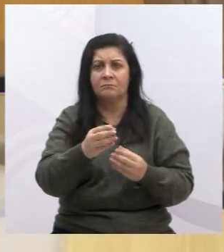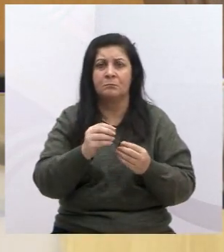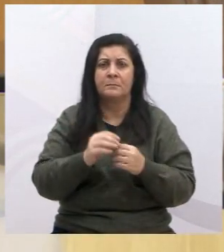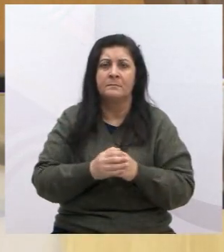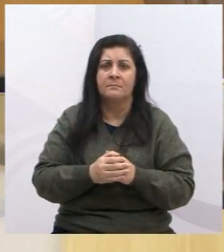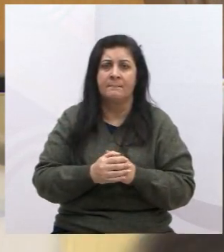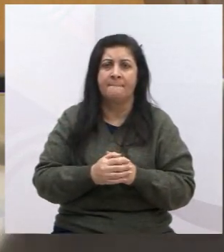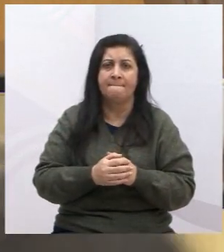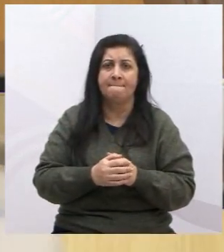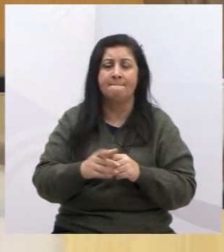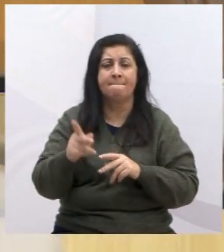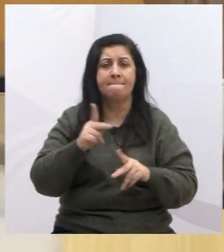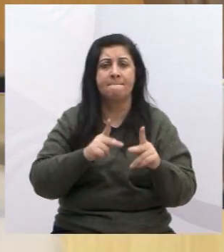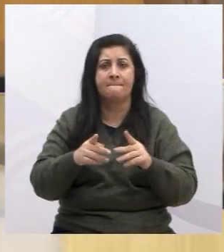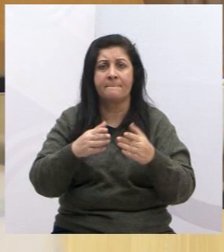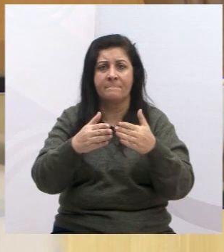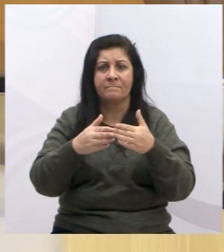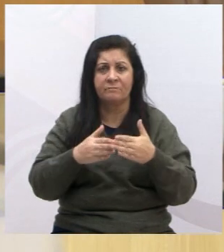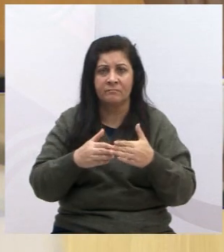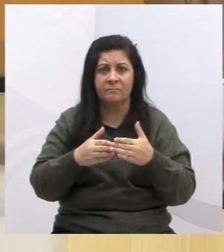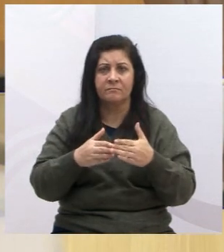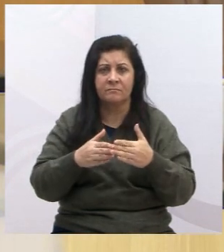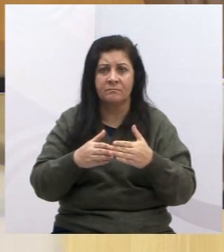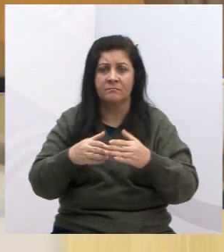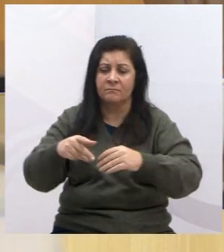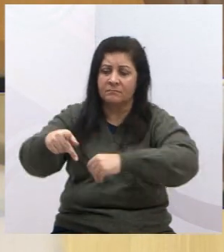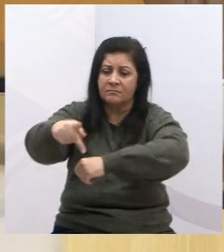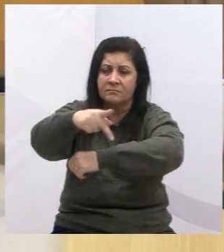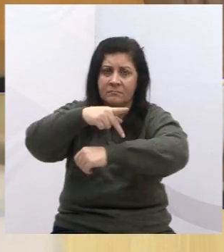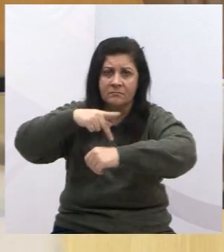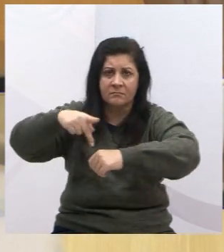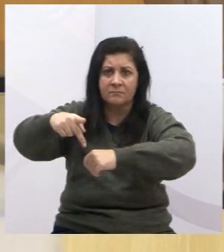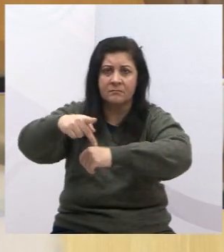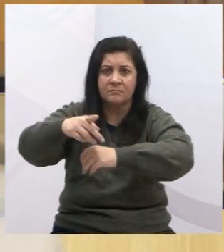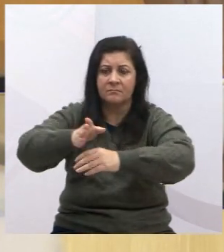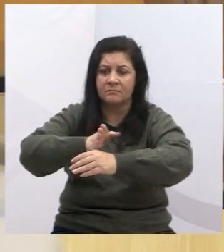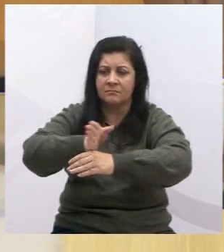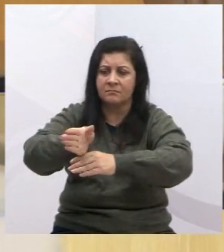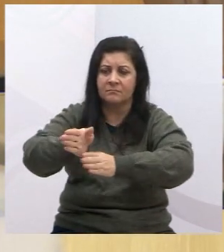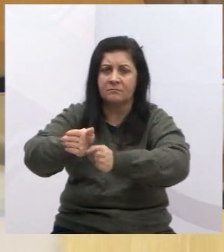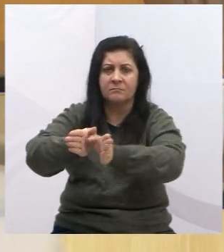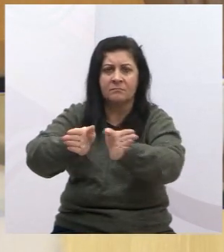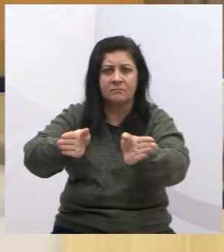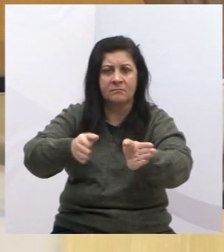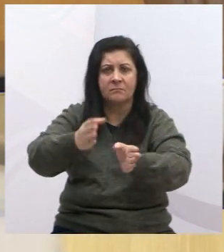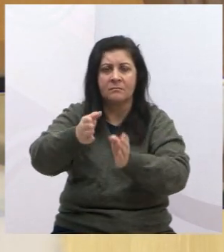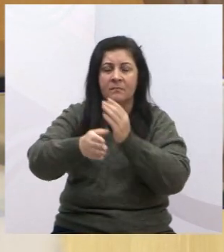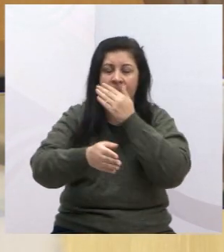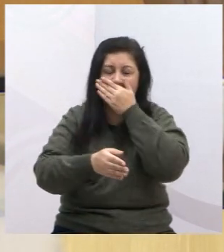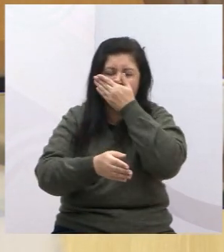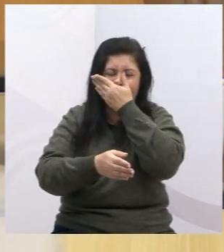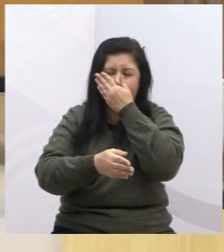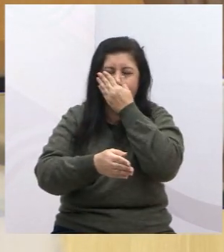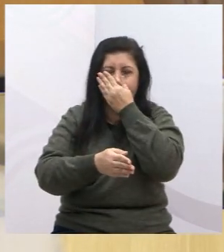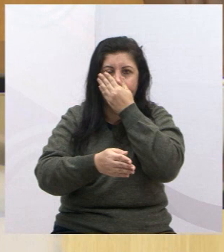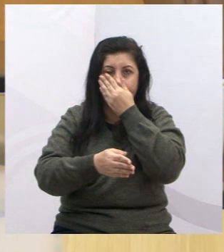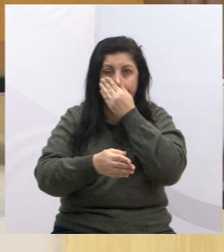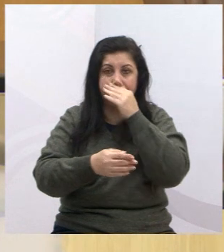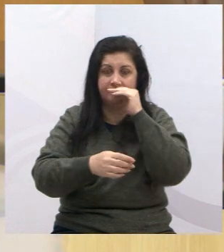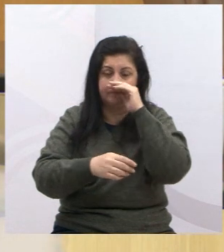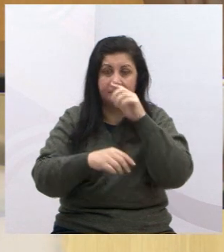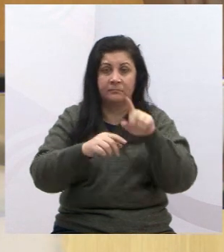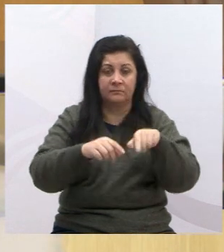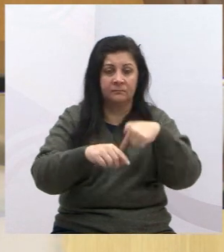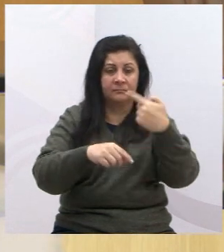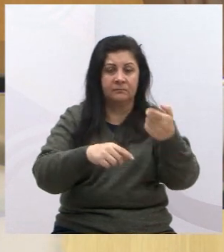os moradores solicitam a construção de uma rotatória no local. Com relação ao outro